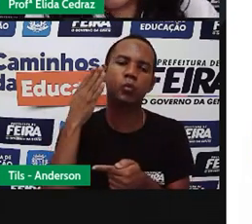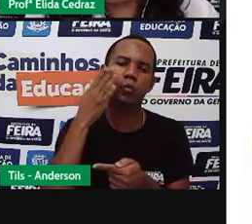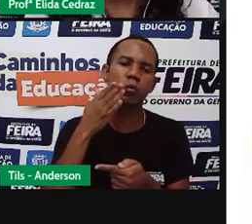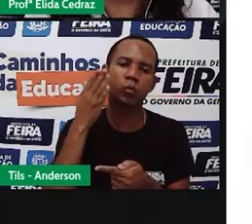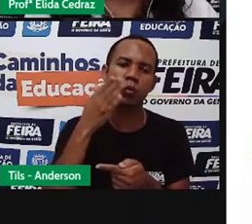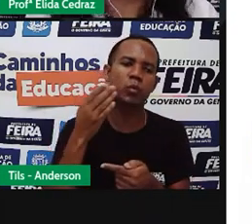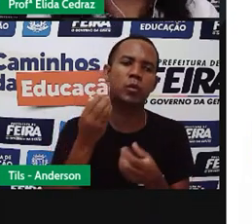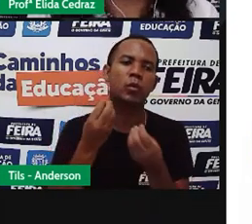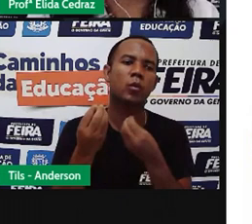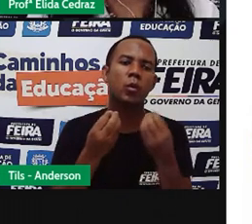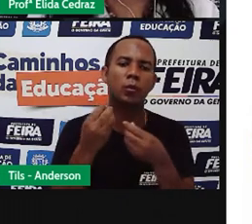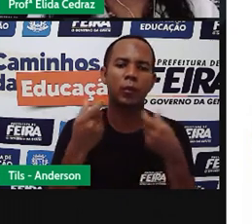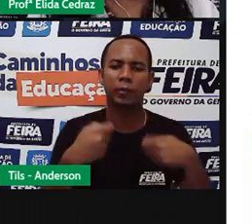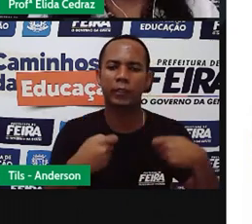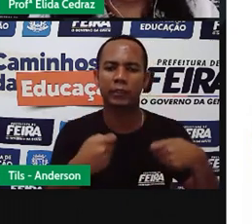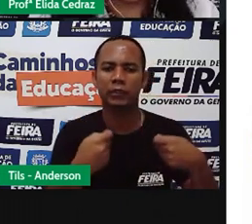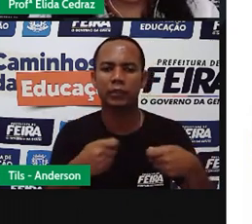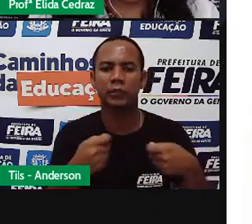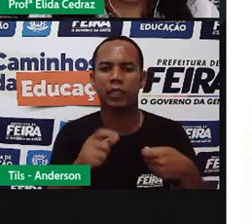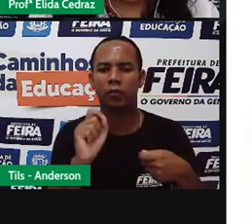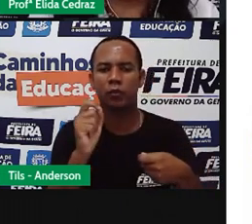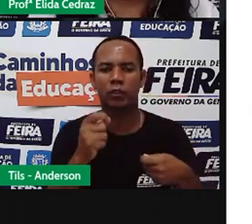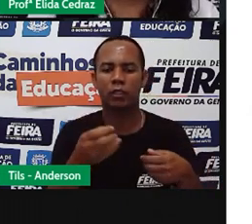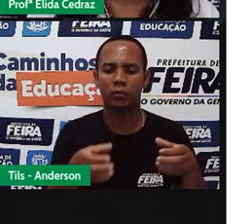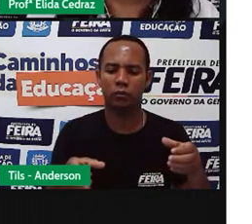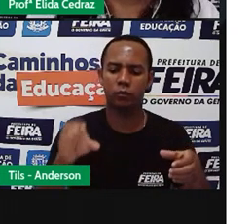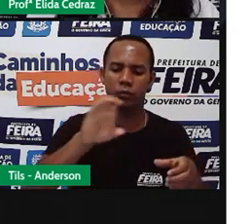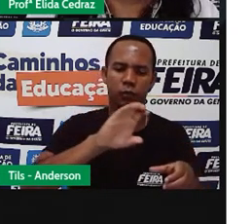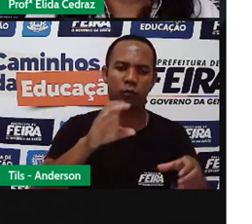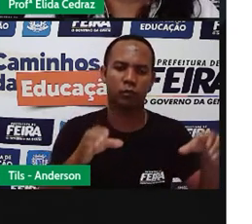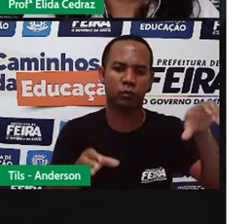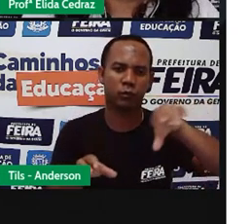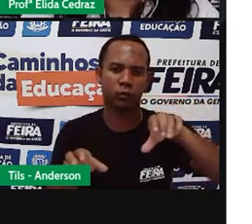E para isso nós precisamos ter medidas.